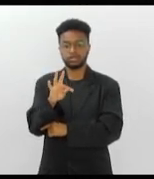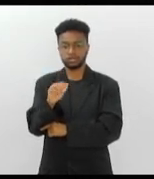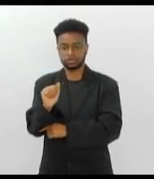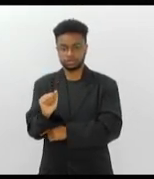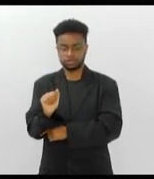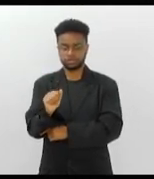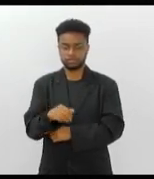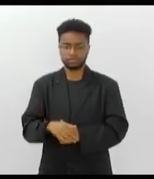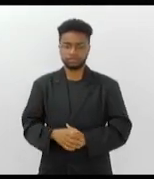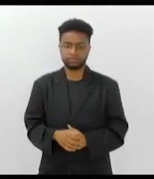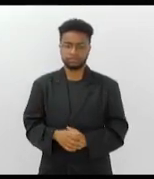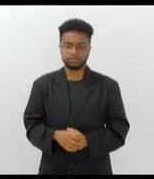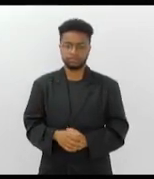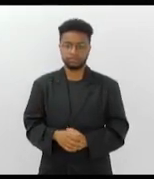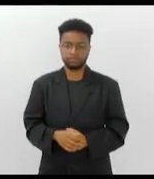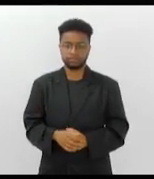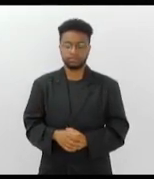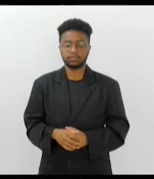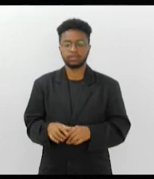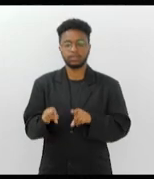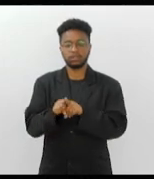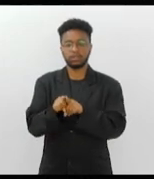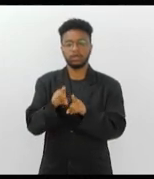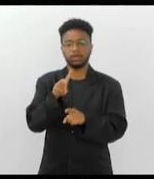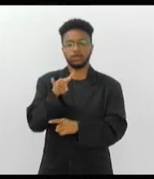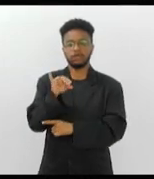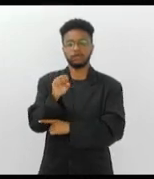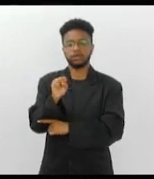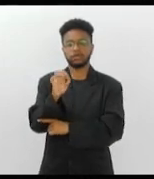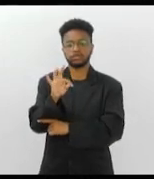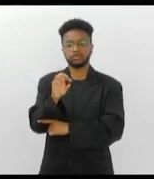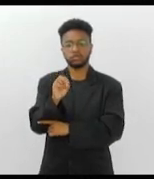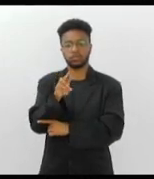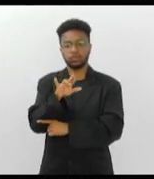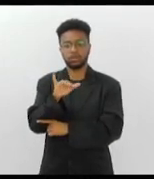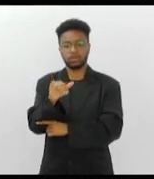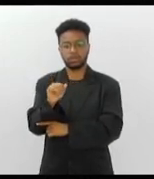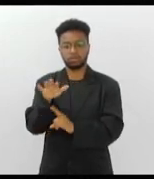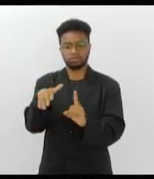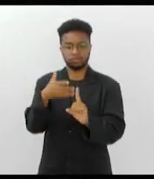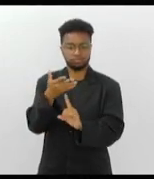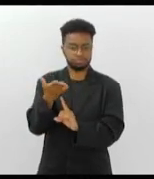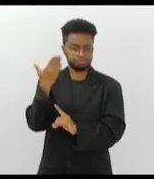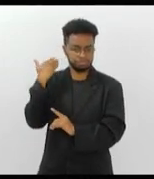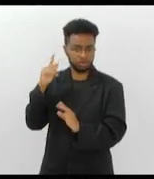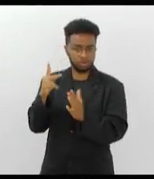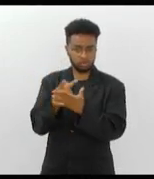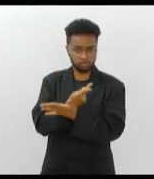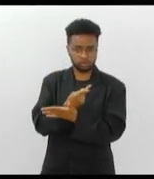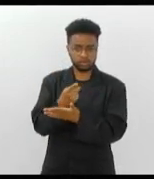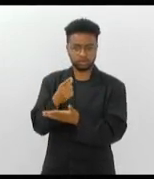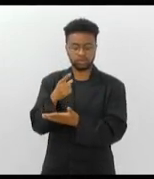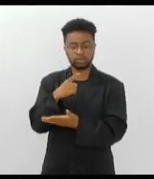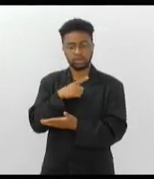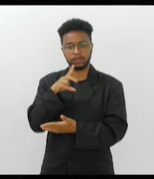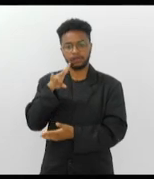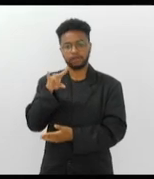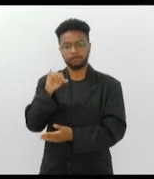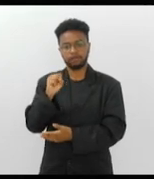funesta vistoria ambiental que fazia, chamada vistoria